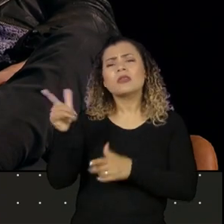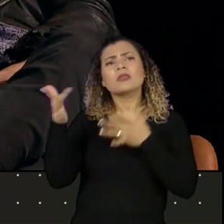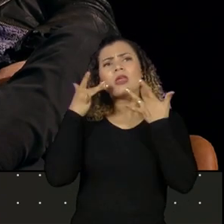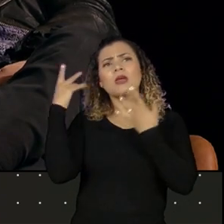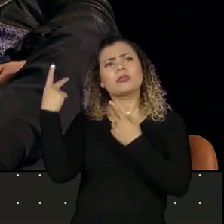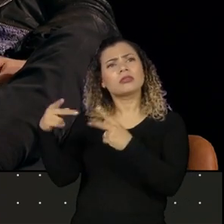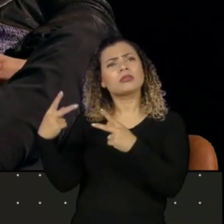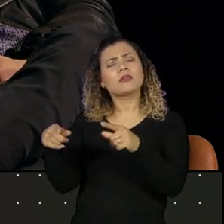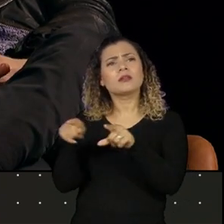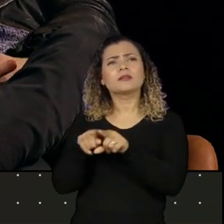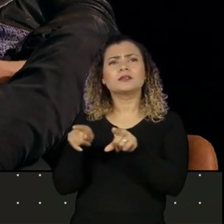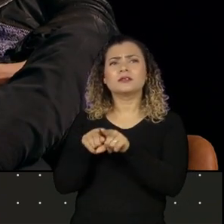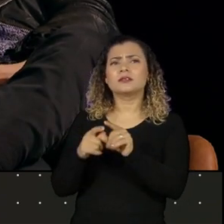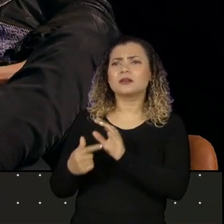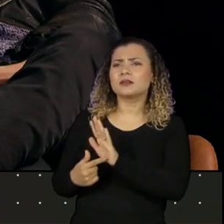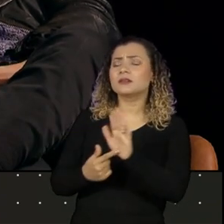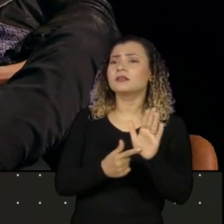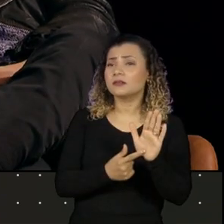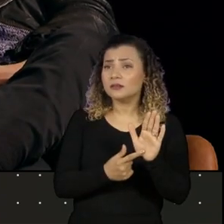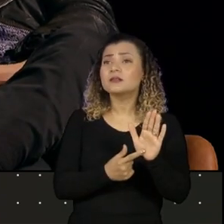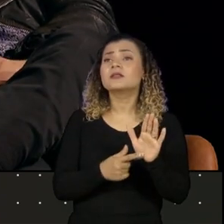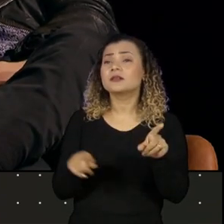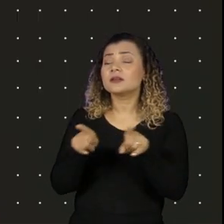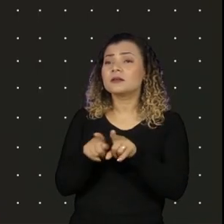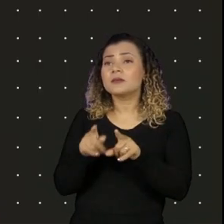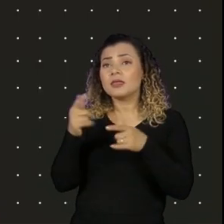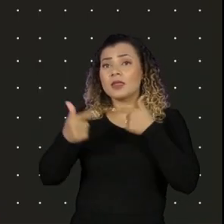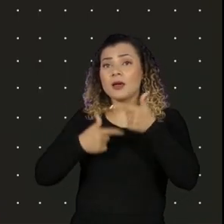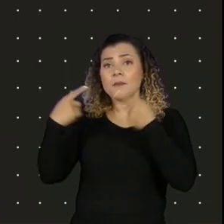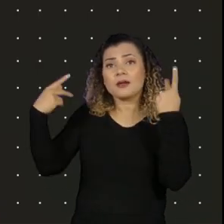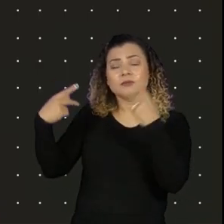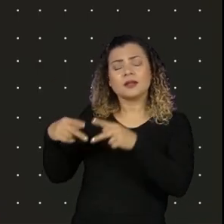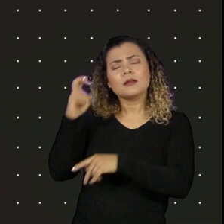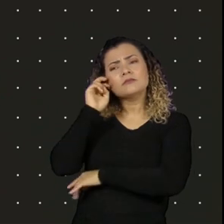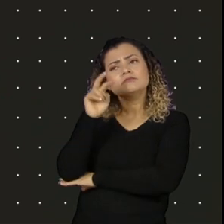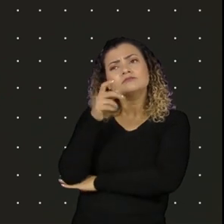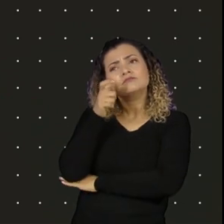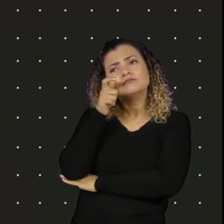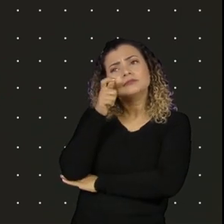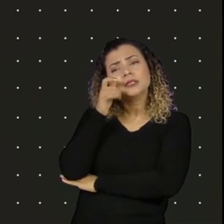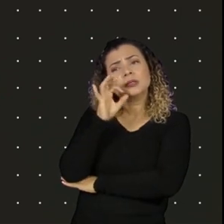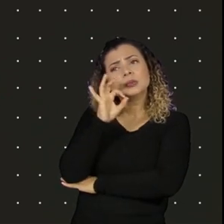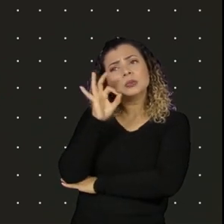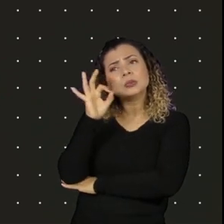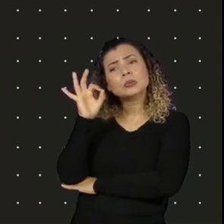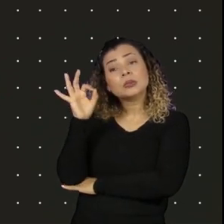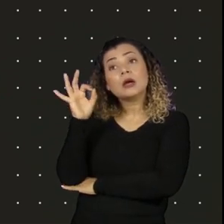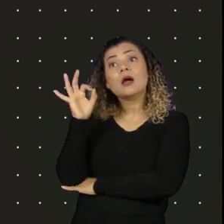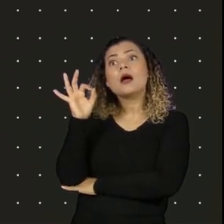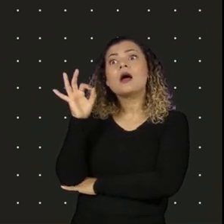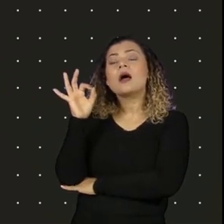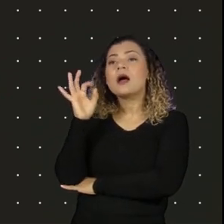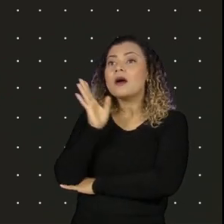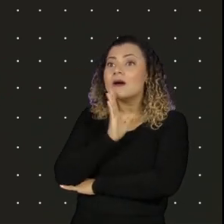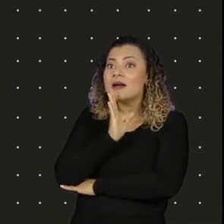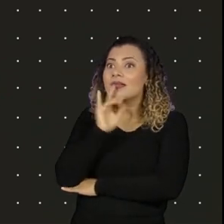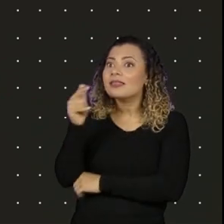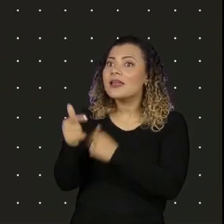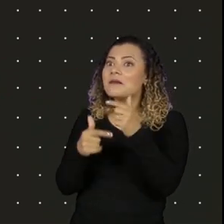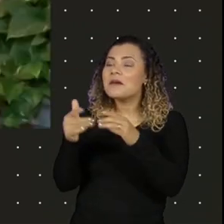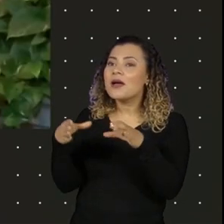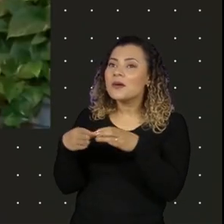cara, na Conselheiro Ramalho. Foi ali que eu conheci o trabalho do grupo, o trabalho do